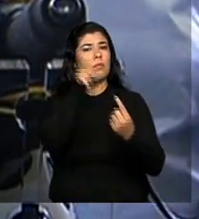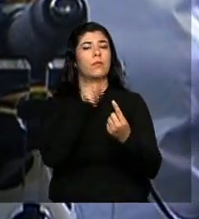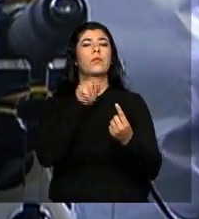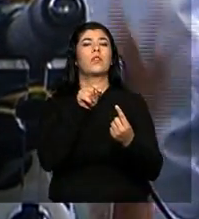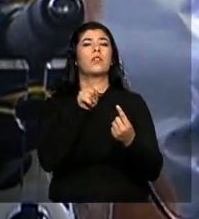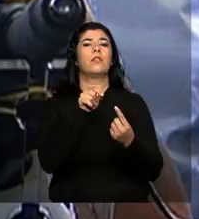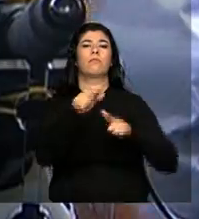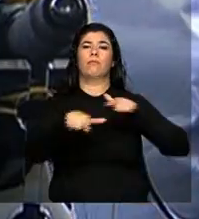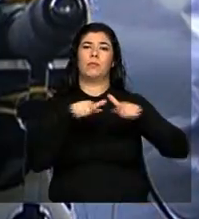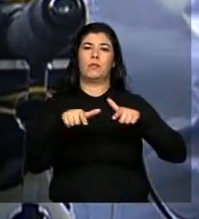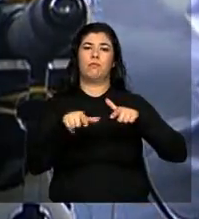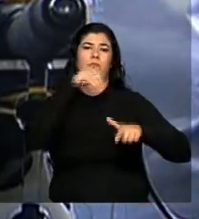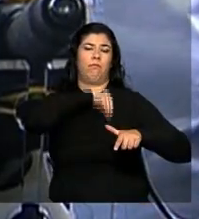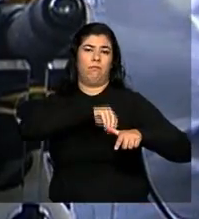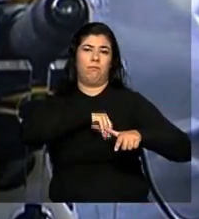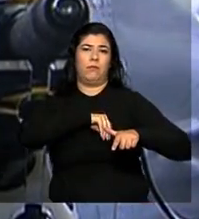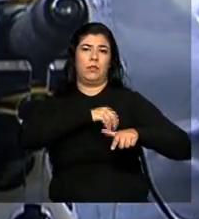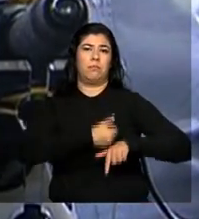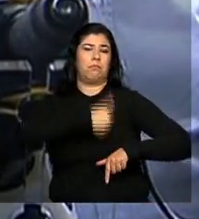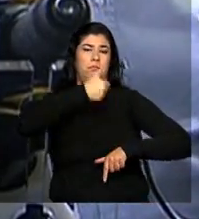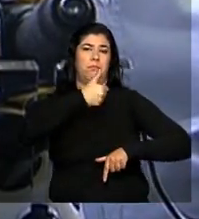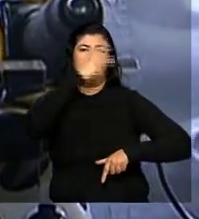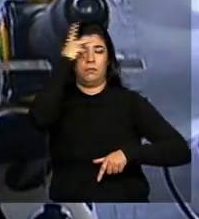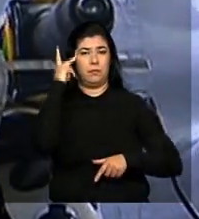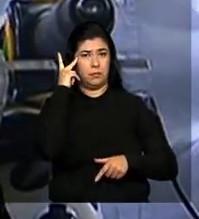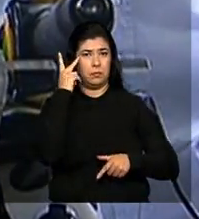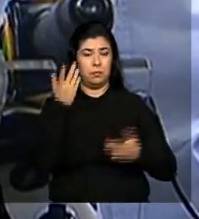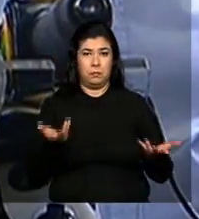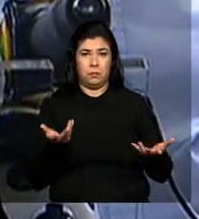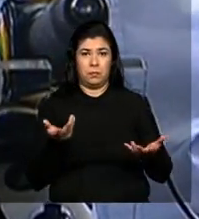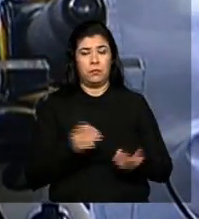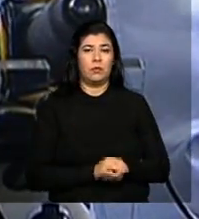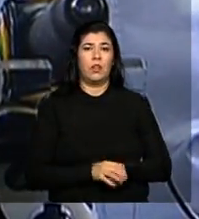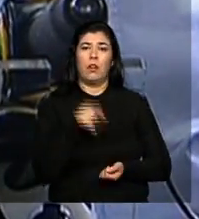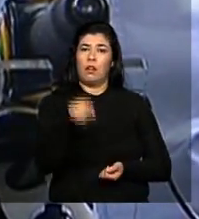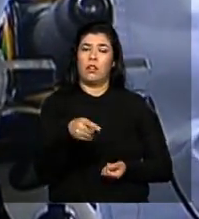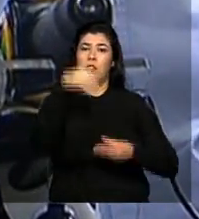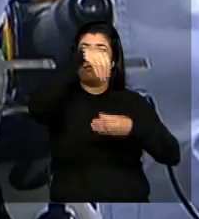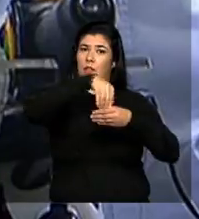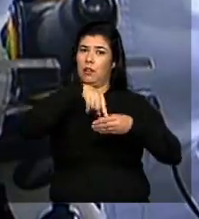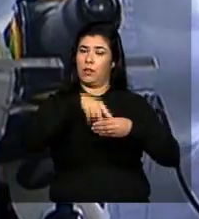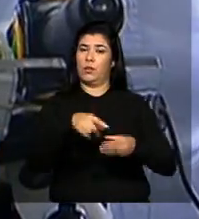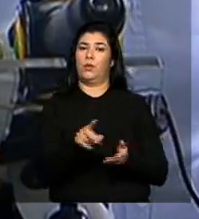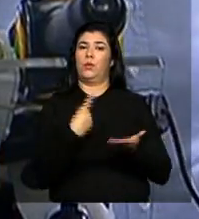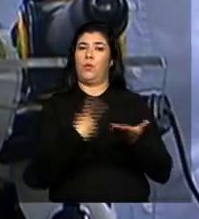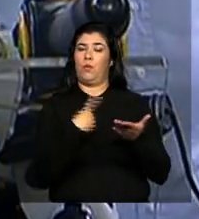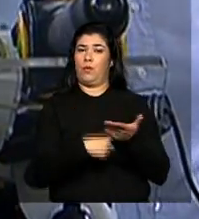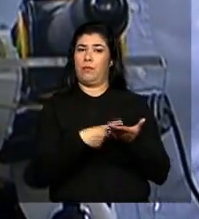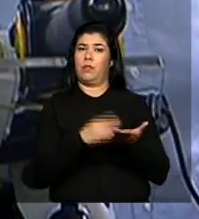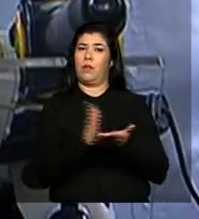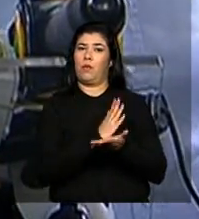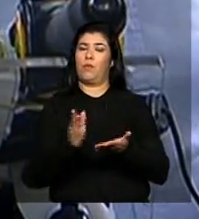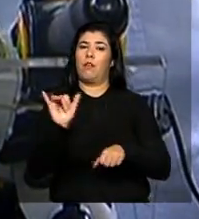salário e é renda para as pessoas. Agora, dentro desse compromisso, tem algumas coisas que são